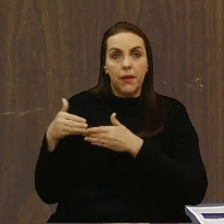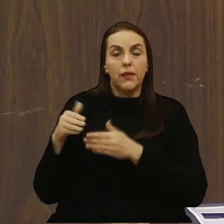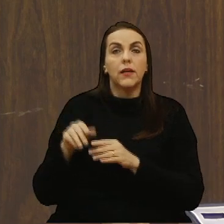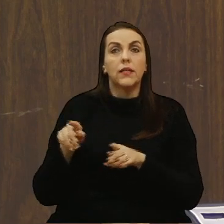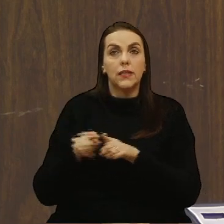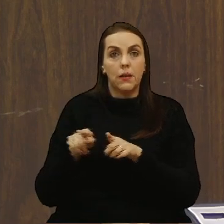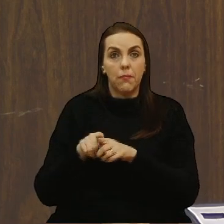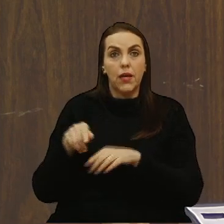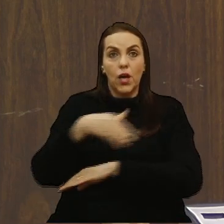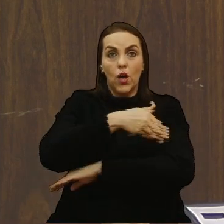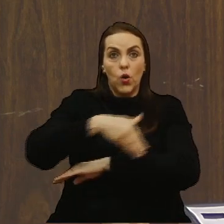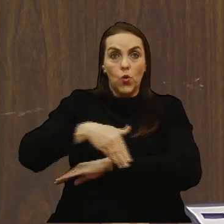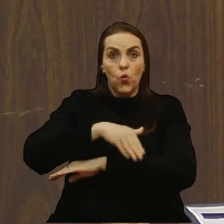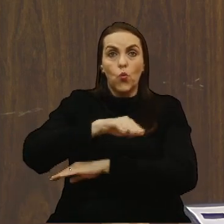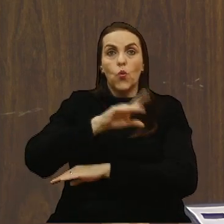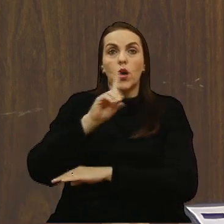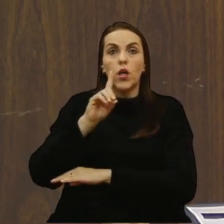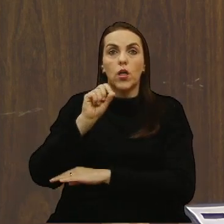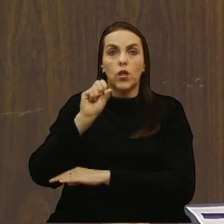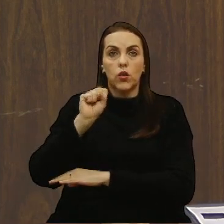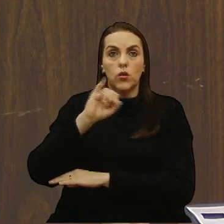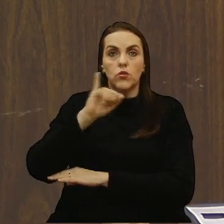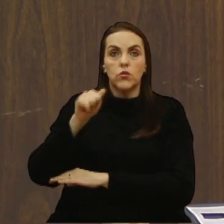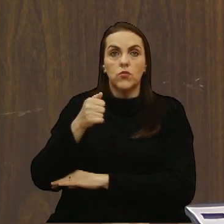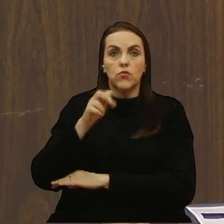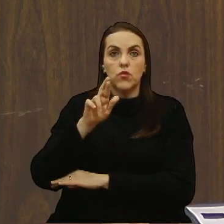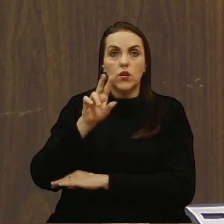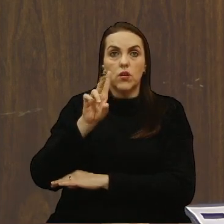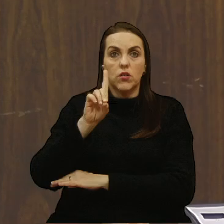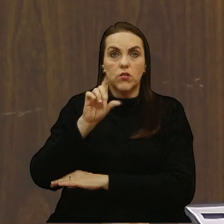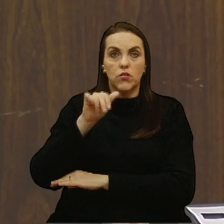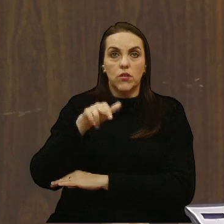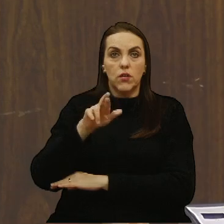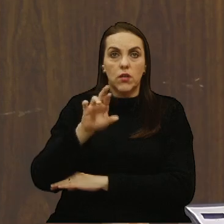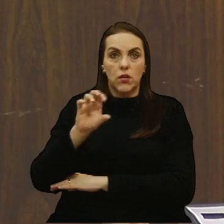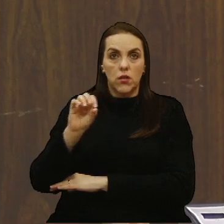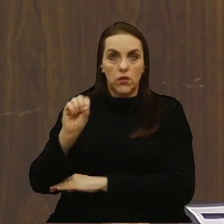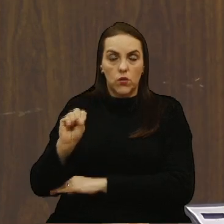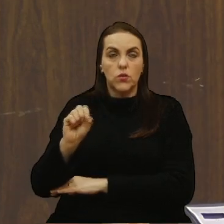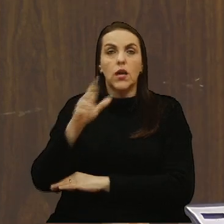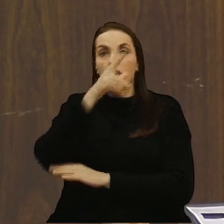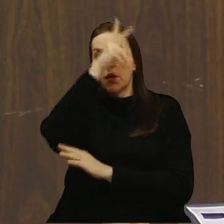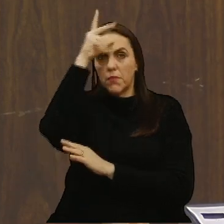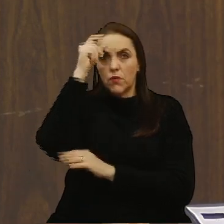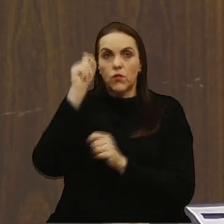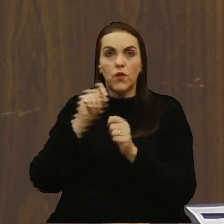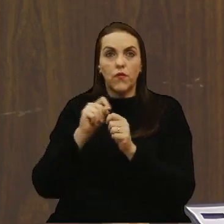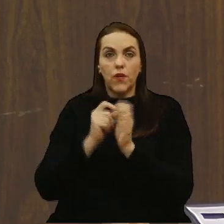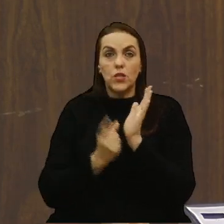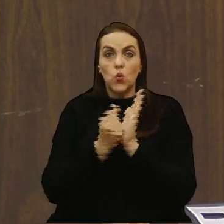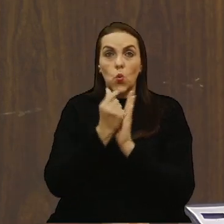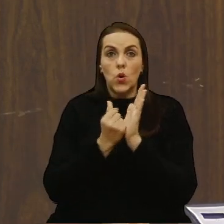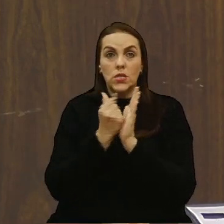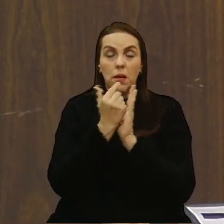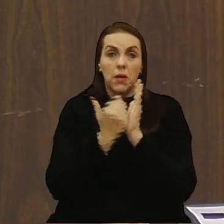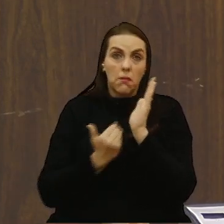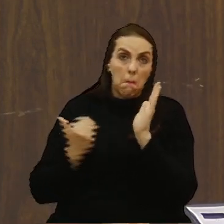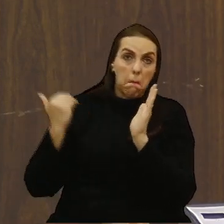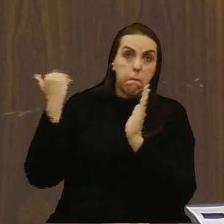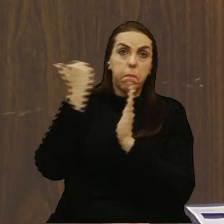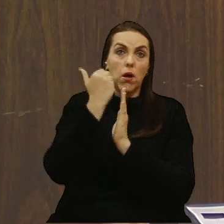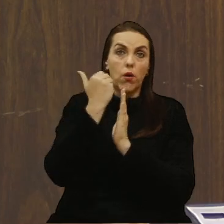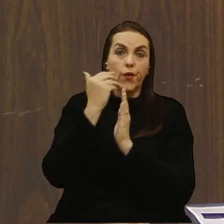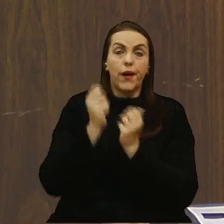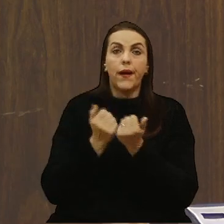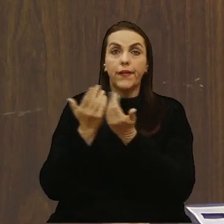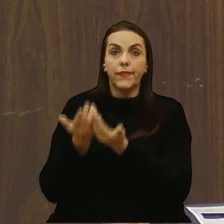dos Jardineiros, que era o que a prefeitura tem feito, ela faz um orçamento aquém, daí é entregue o valor e aí